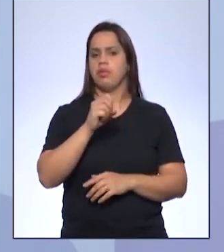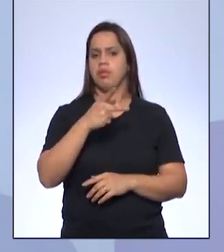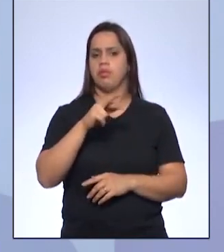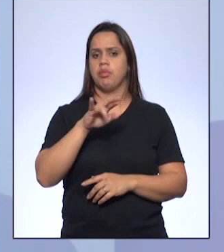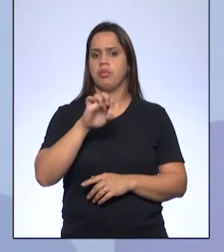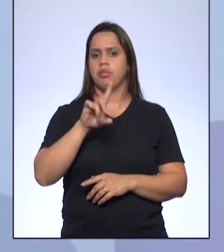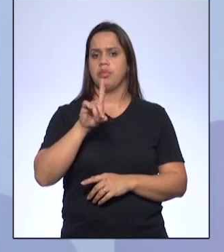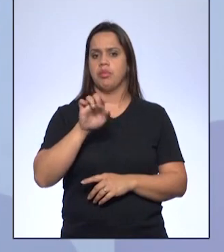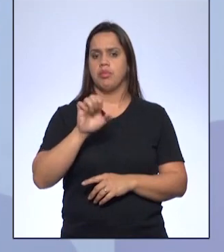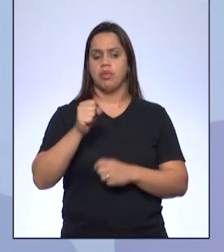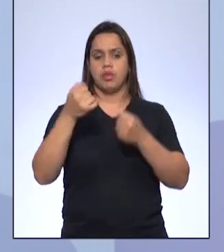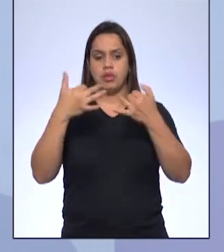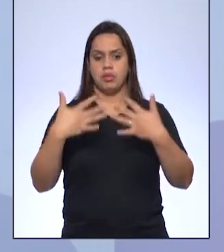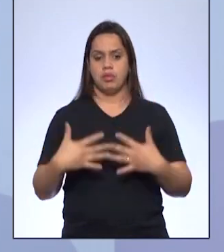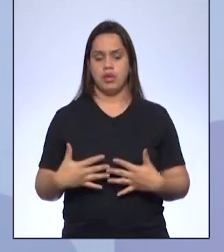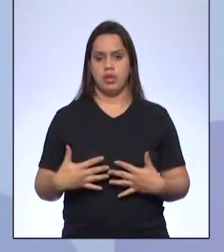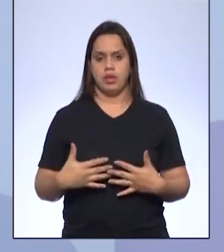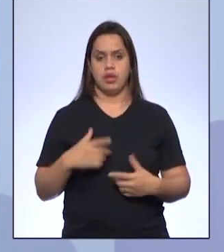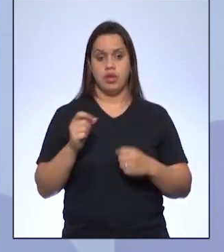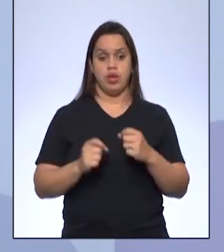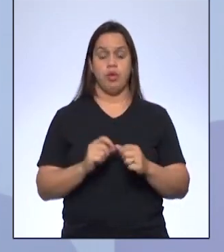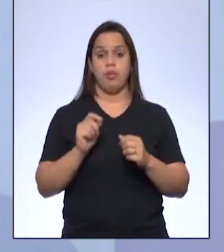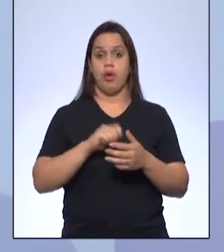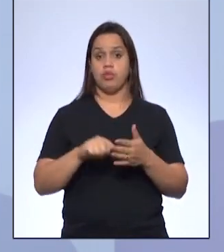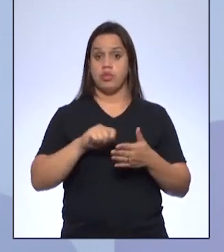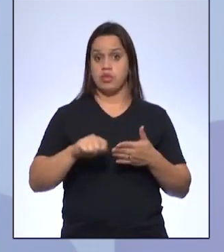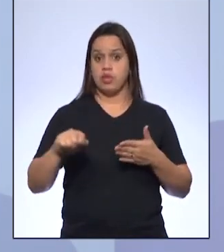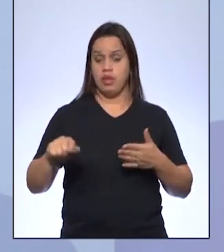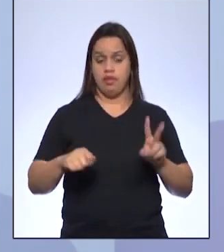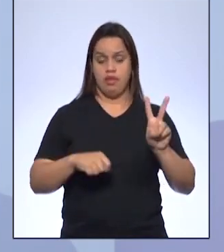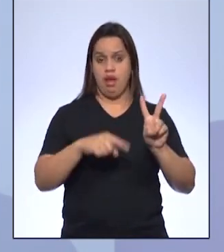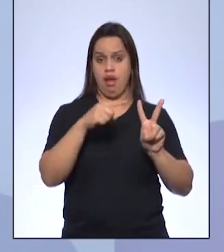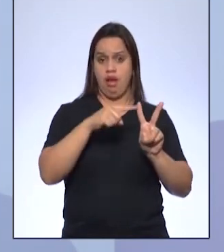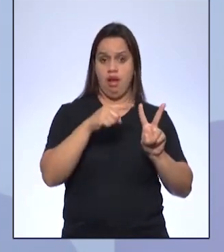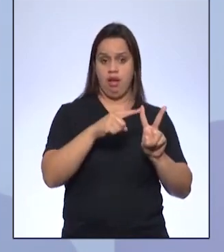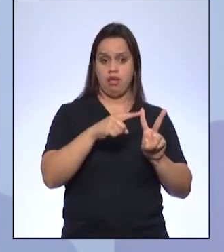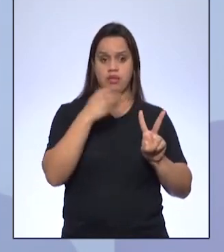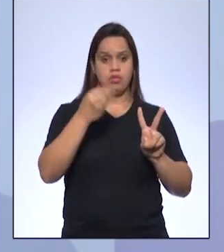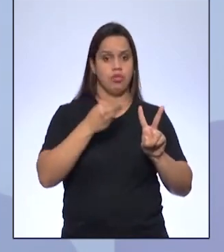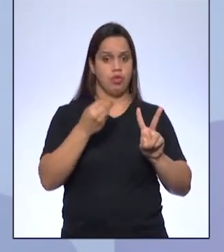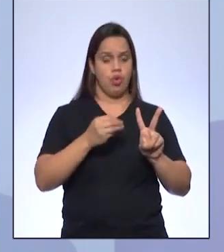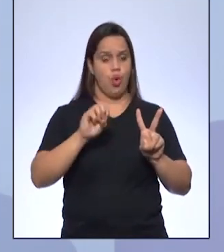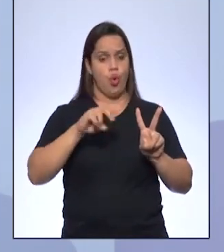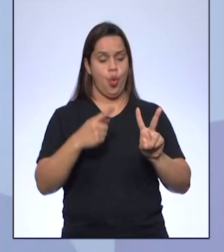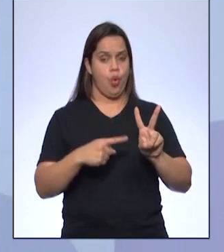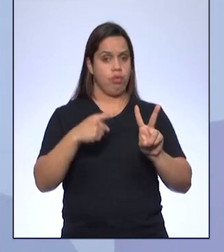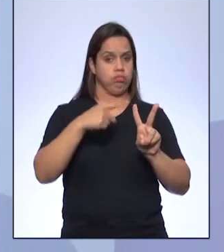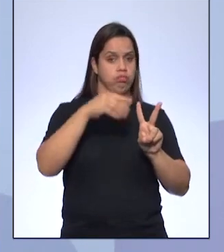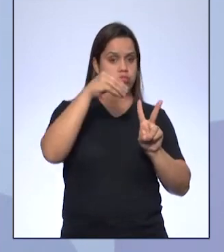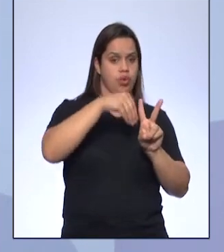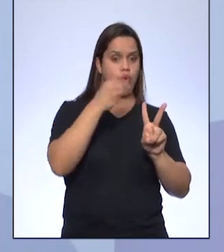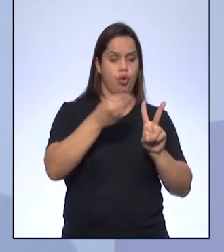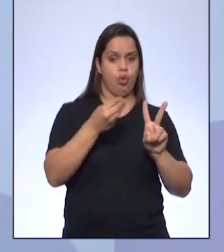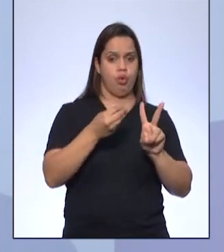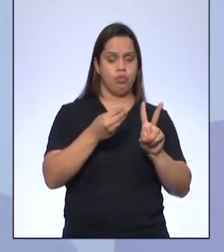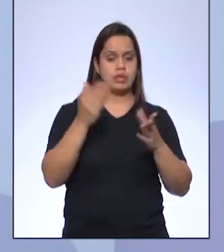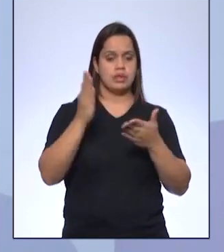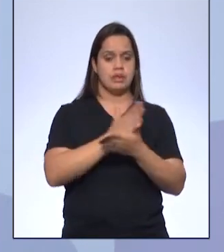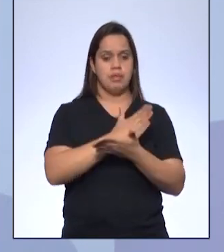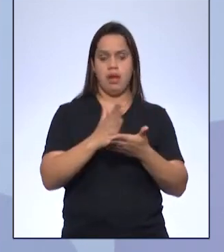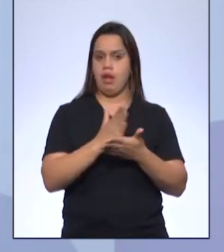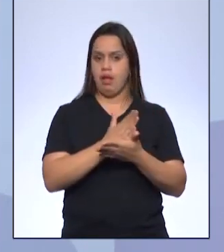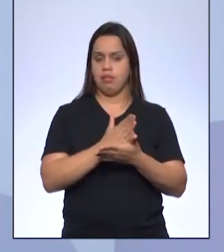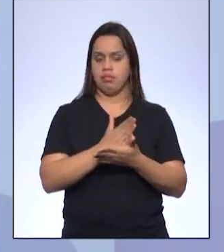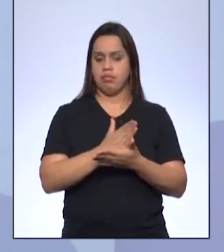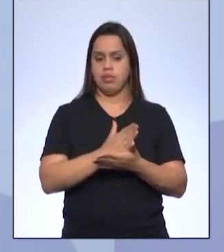Que eu posso escrever essa raiz, ou o produto dessa raiz, separado. Então, eu